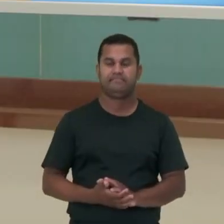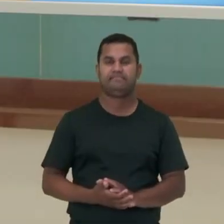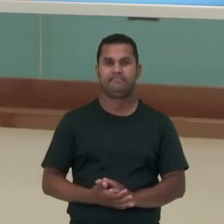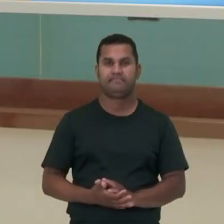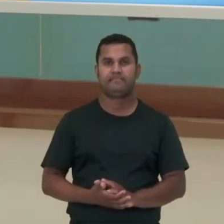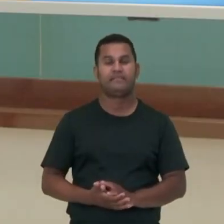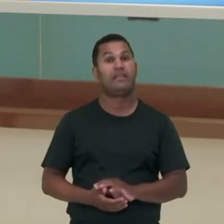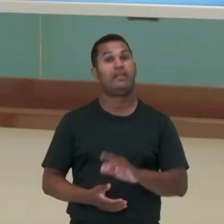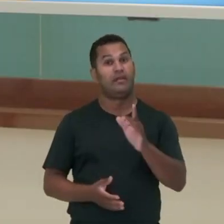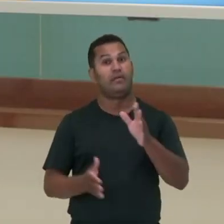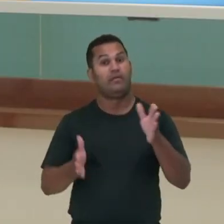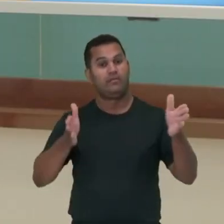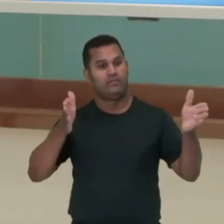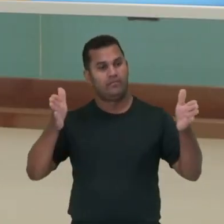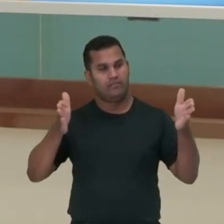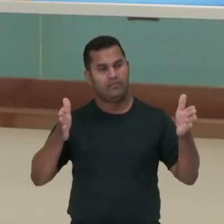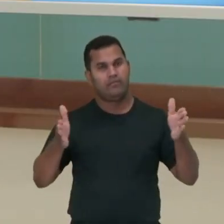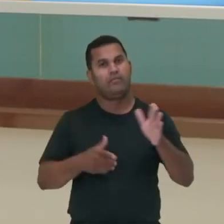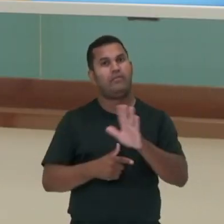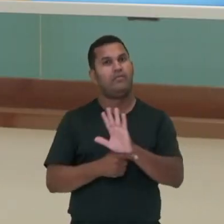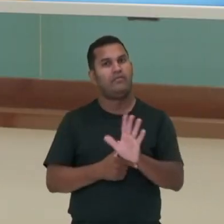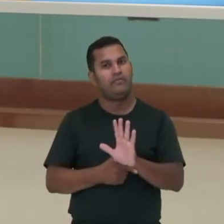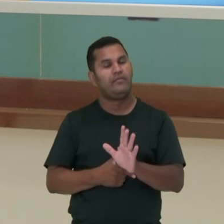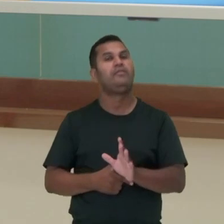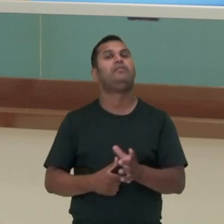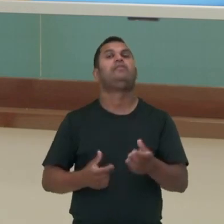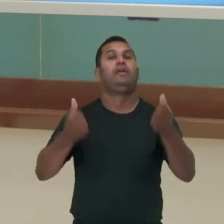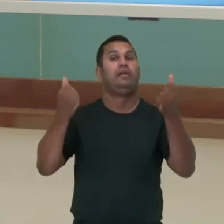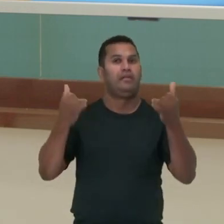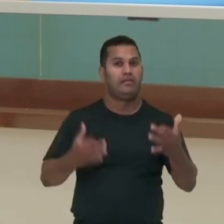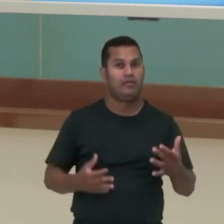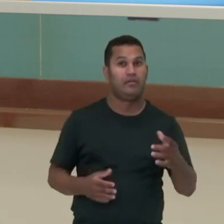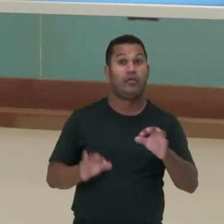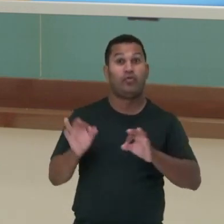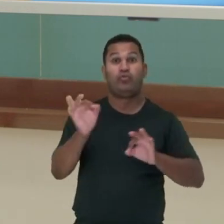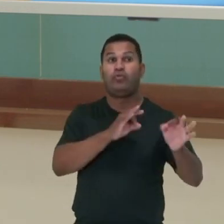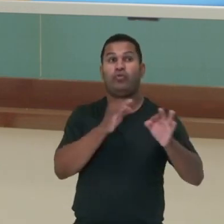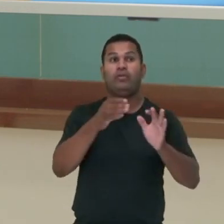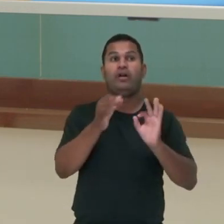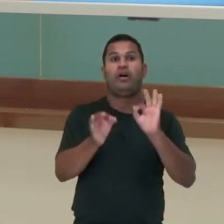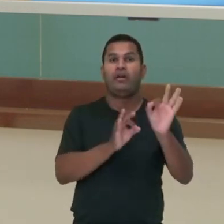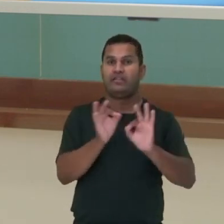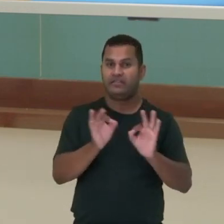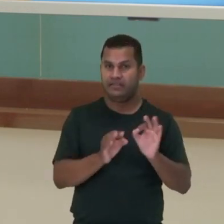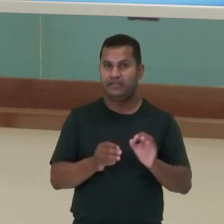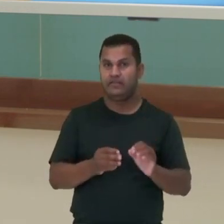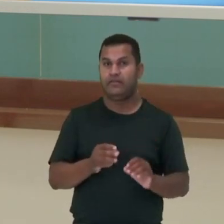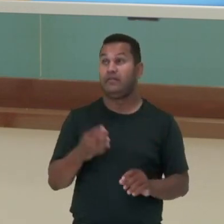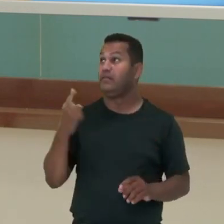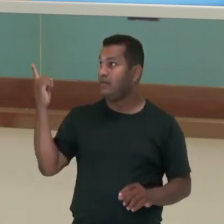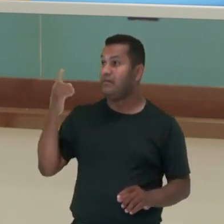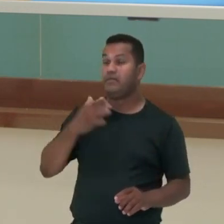sobre níveis hierárquicos e organização dos seres vivos. Espero que vocês tenham gostado. Até breve!